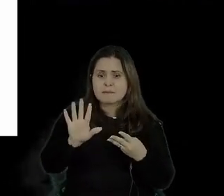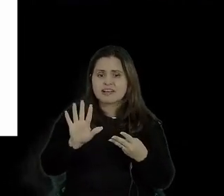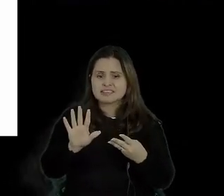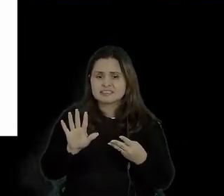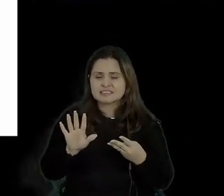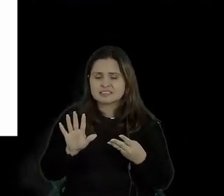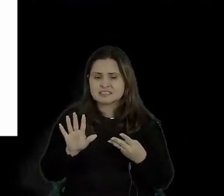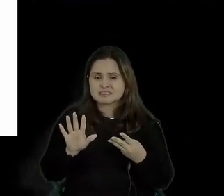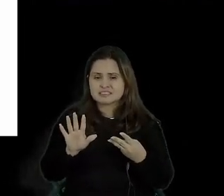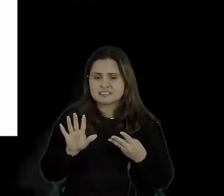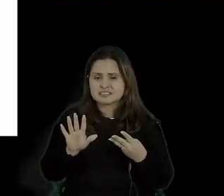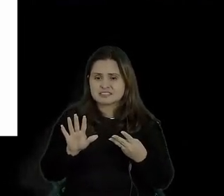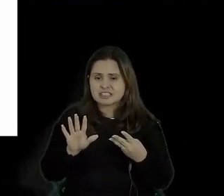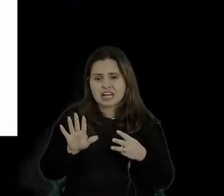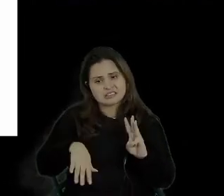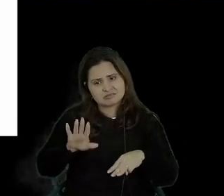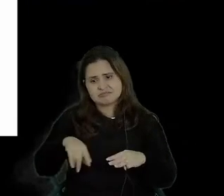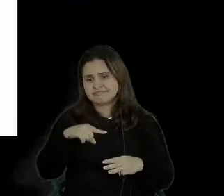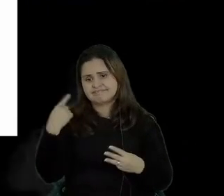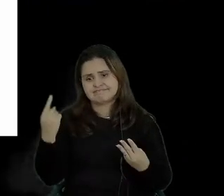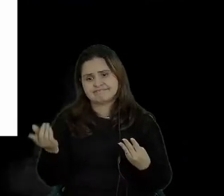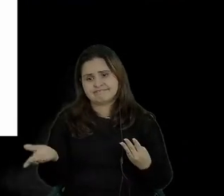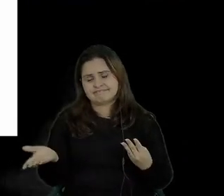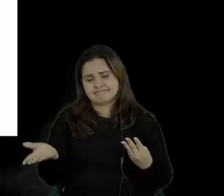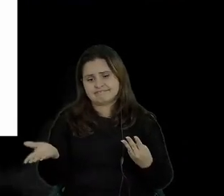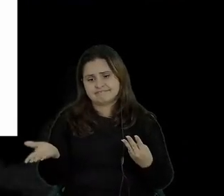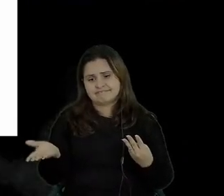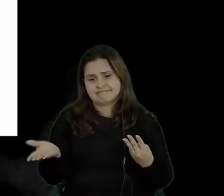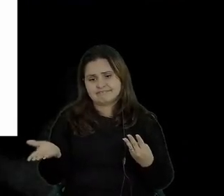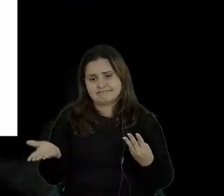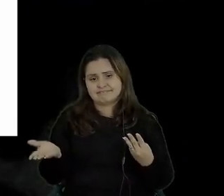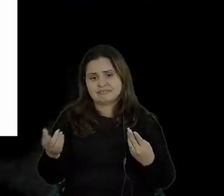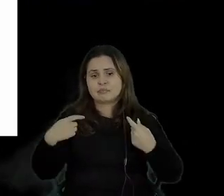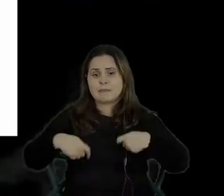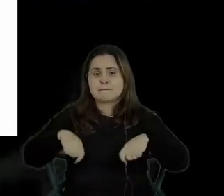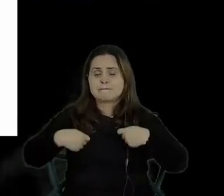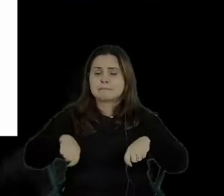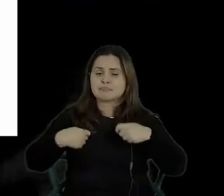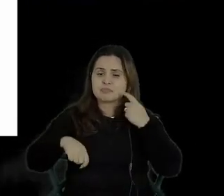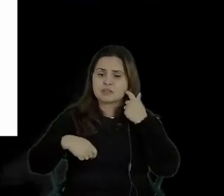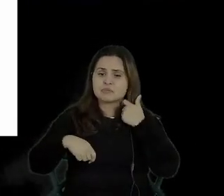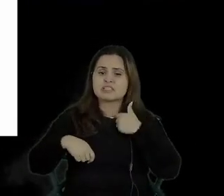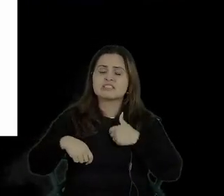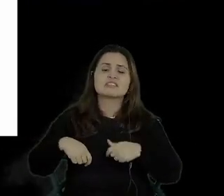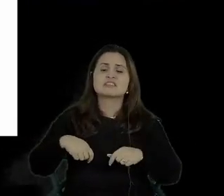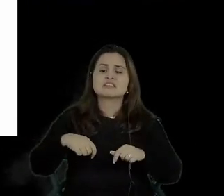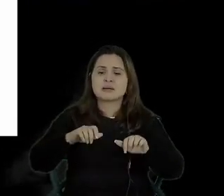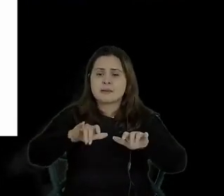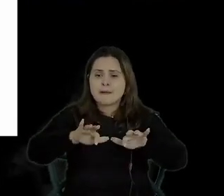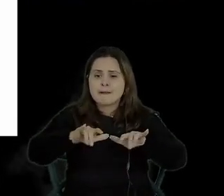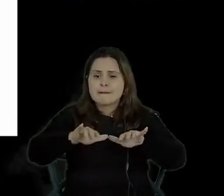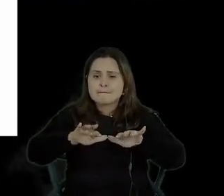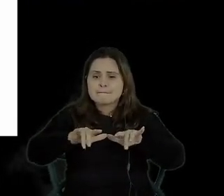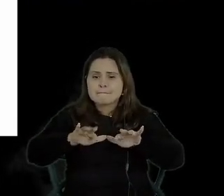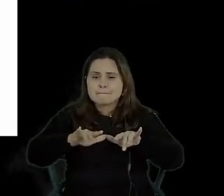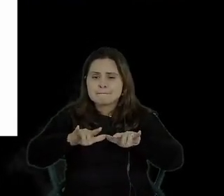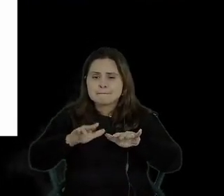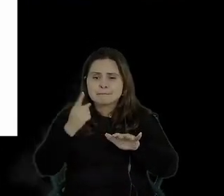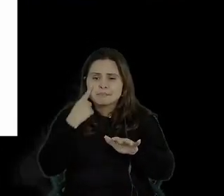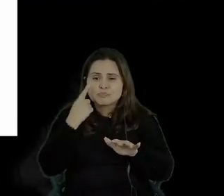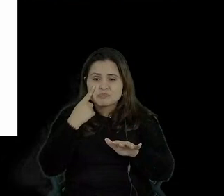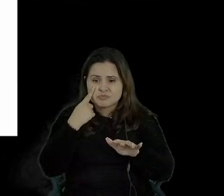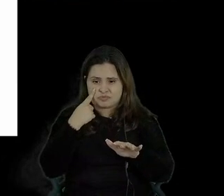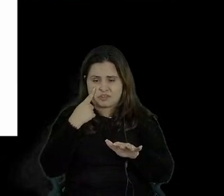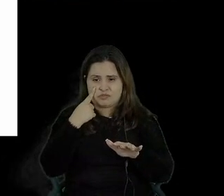não dá, gente. A gente precisa projetar essas cirurgias. A gente